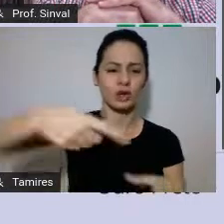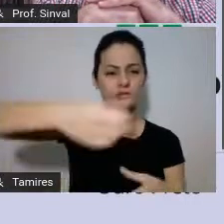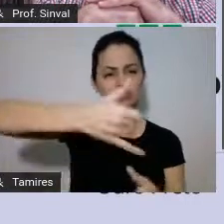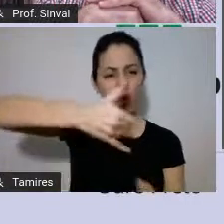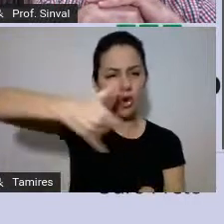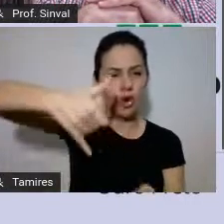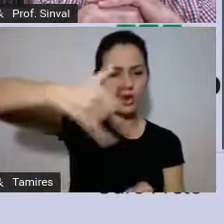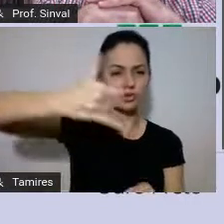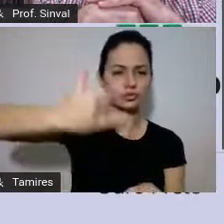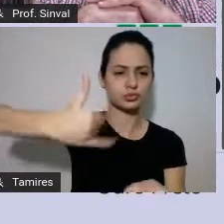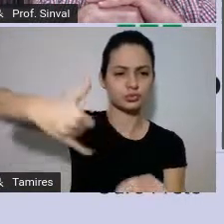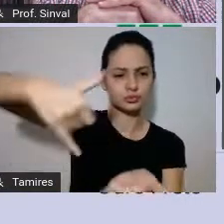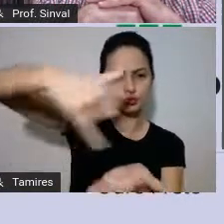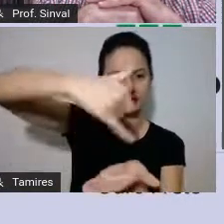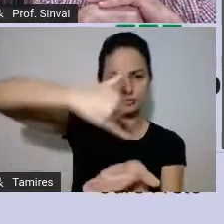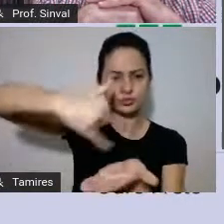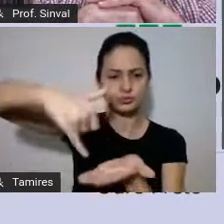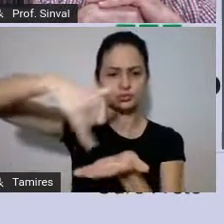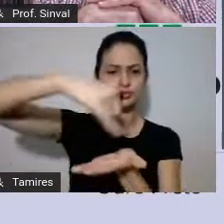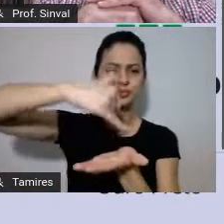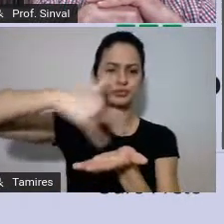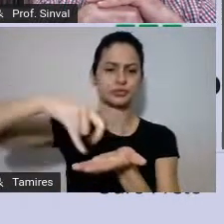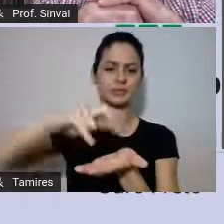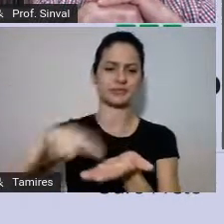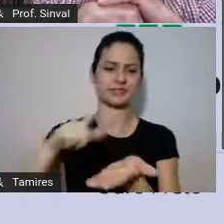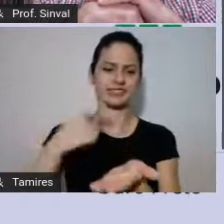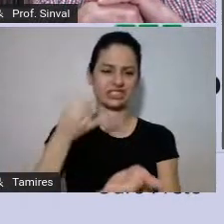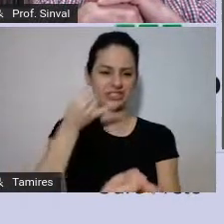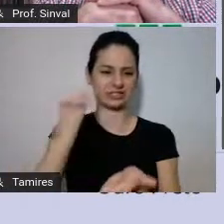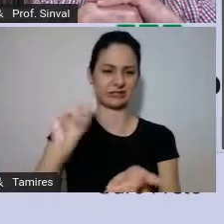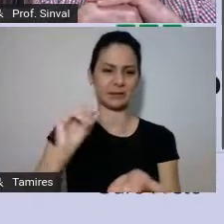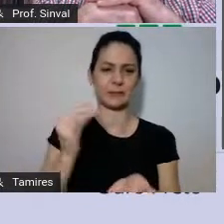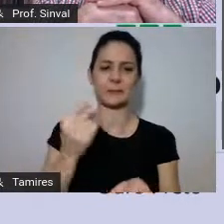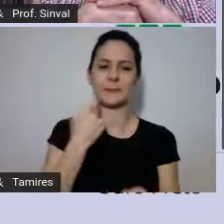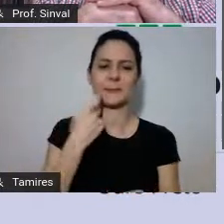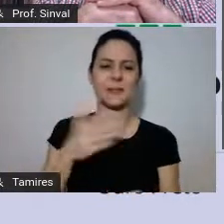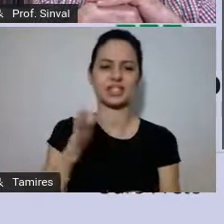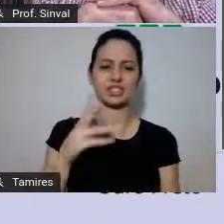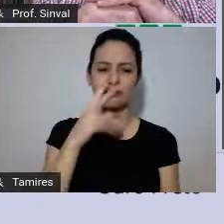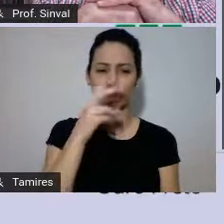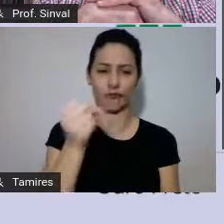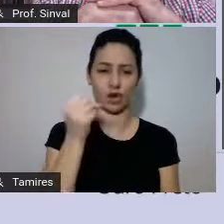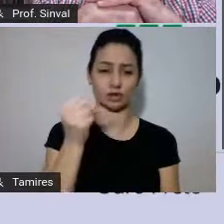cima para maquiar um pouco o gosto de peixe. Pode passar.